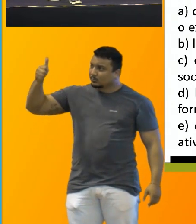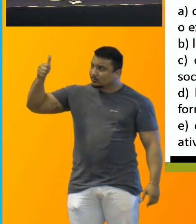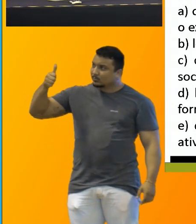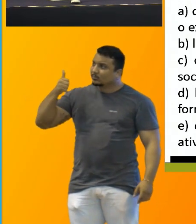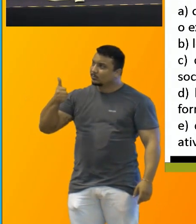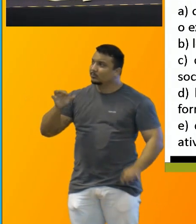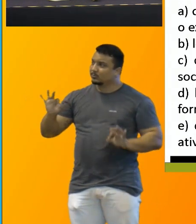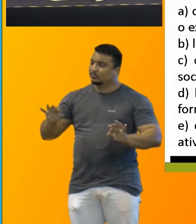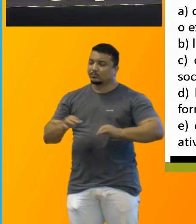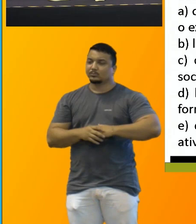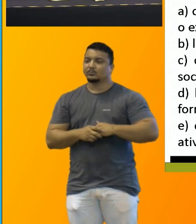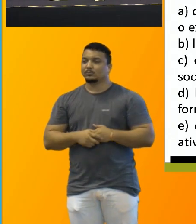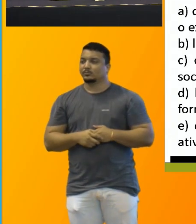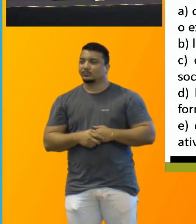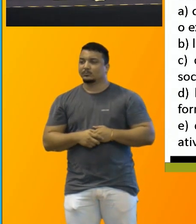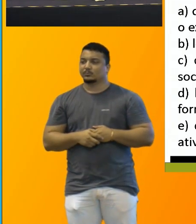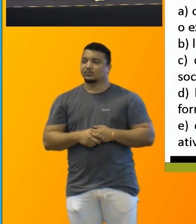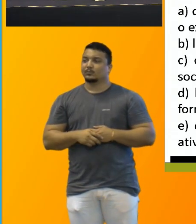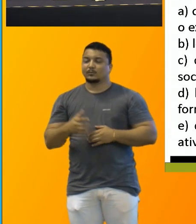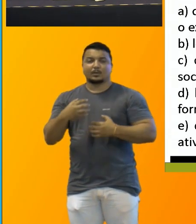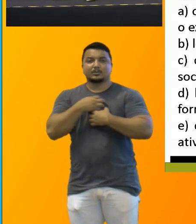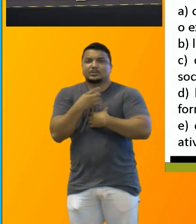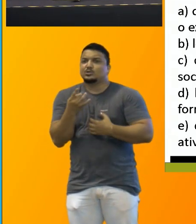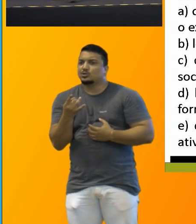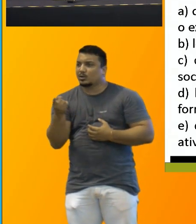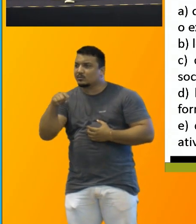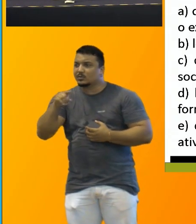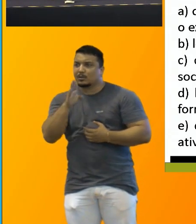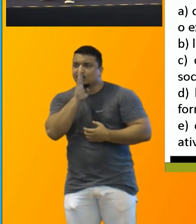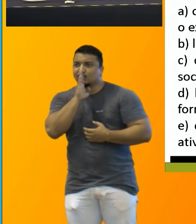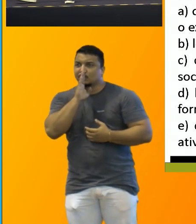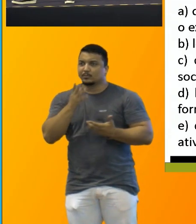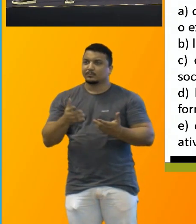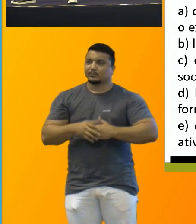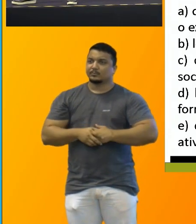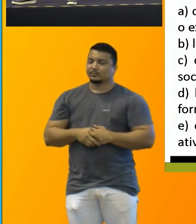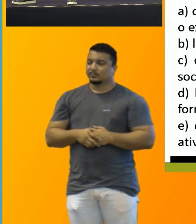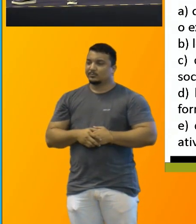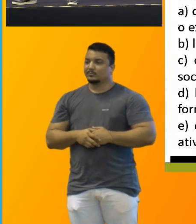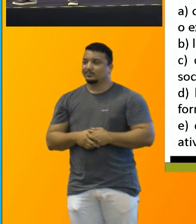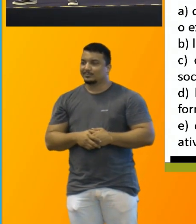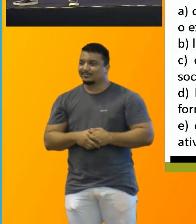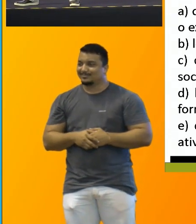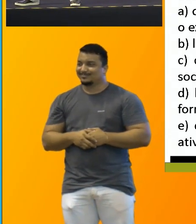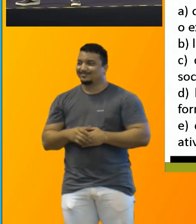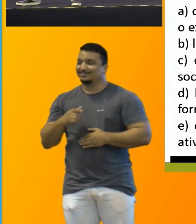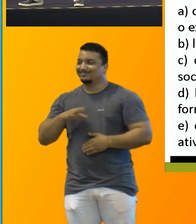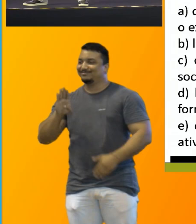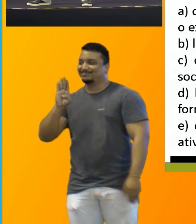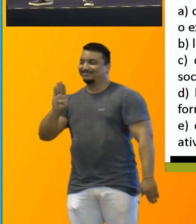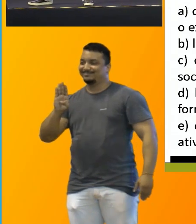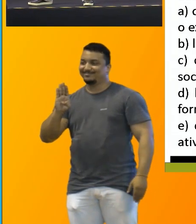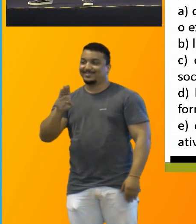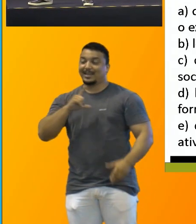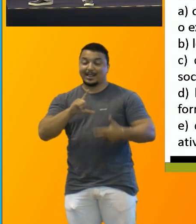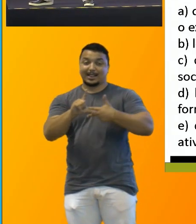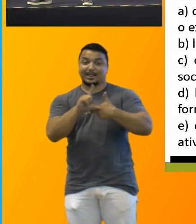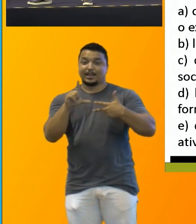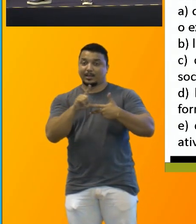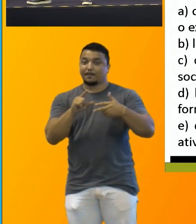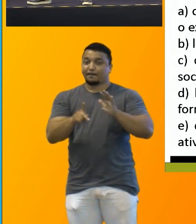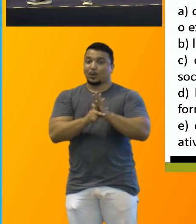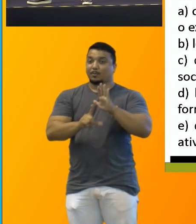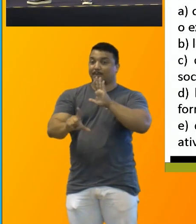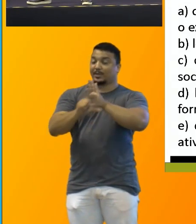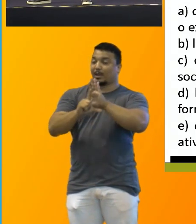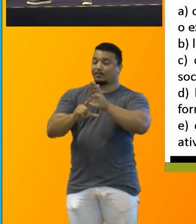aceninho aí, para que eu não sinta só. Vocês estão me ouvindo bem? Massa. Letra D, legislação trabalhista